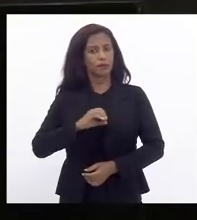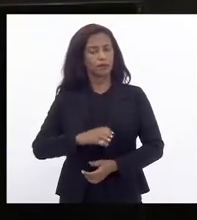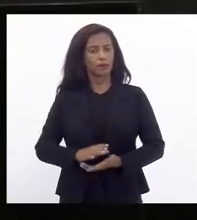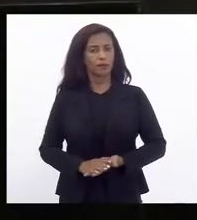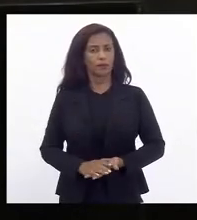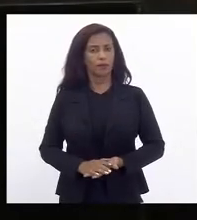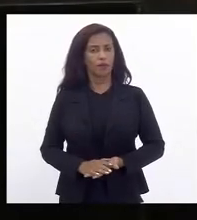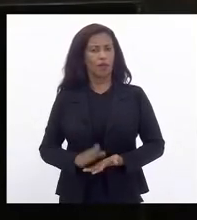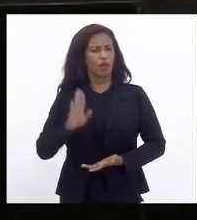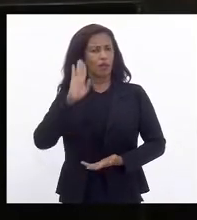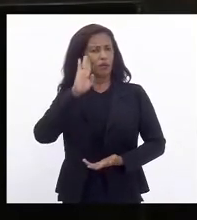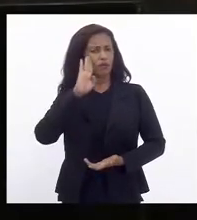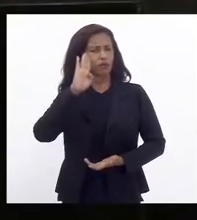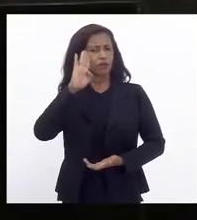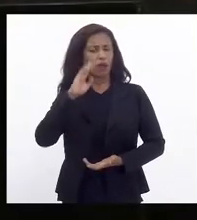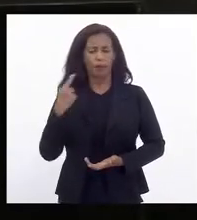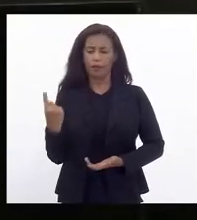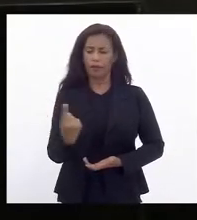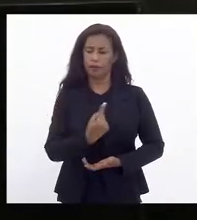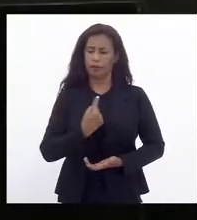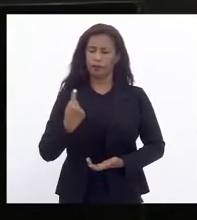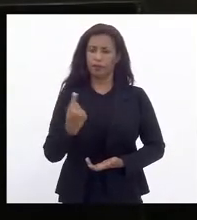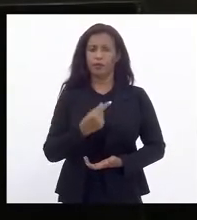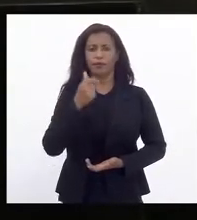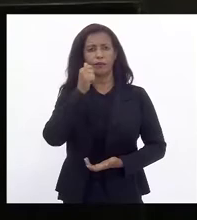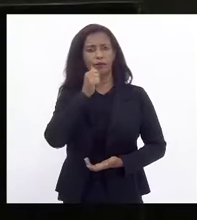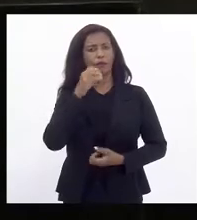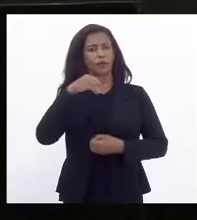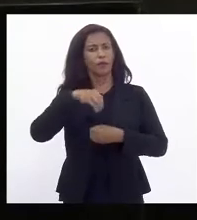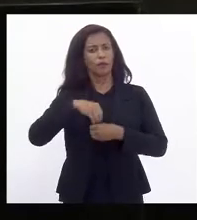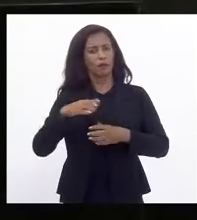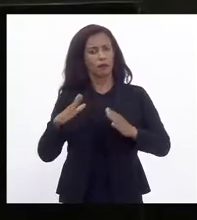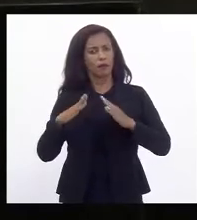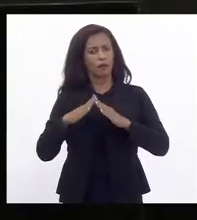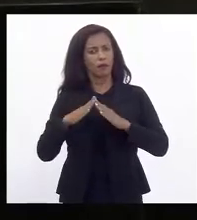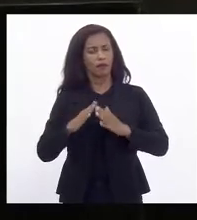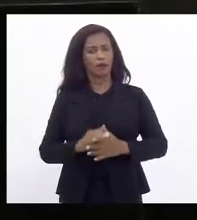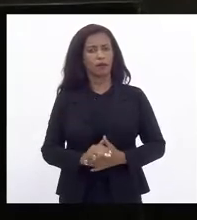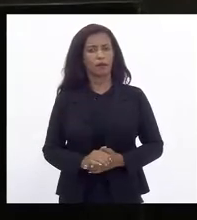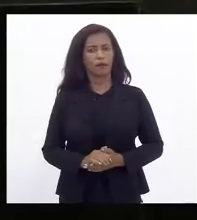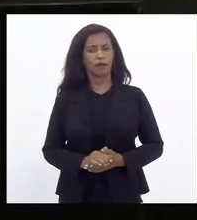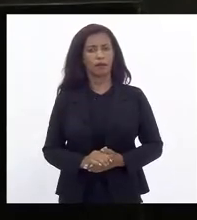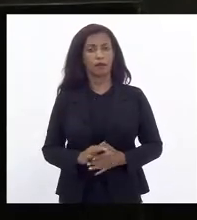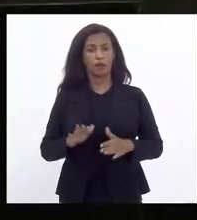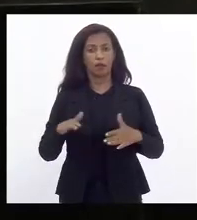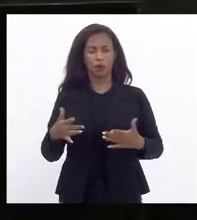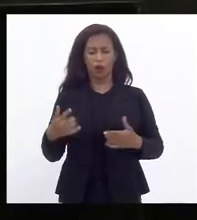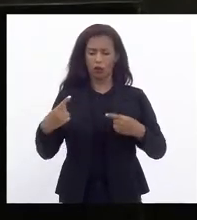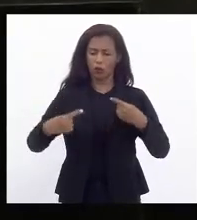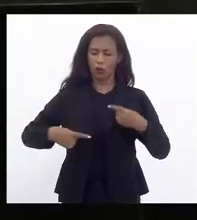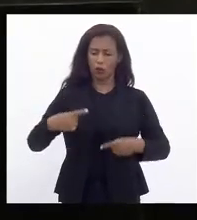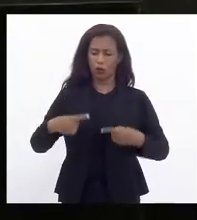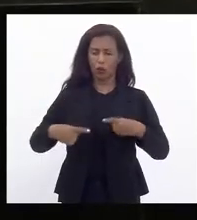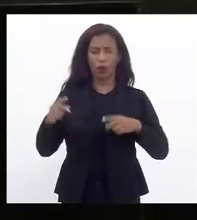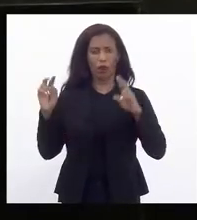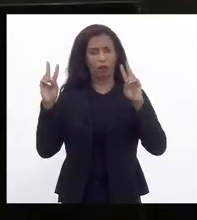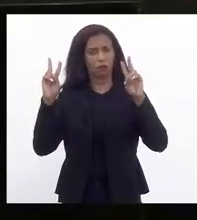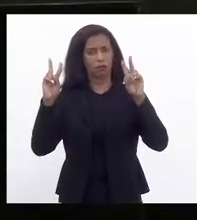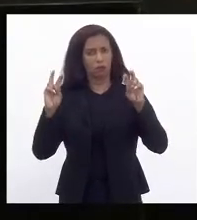uma questão fundamental para nós mulheres dentro dessa casa. E quando a gente debate essa